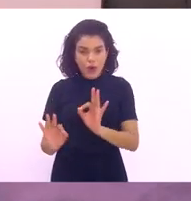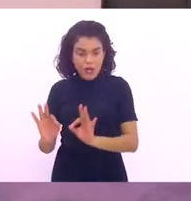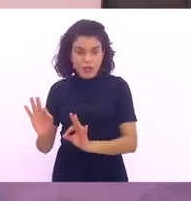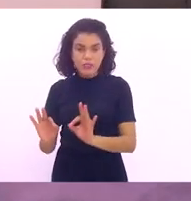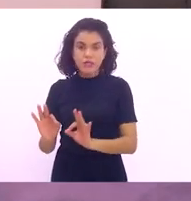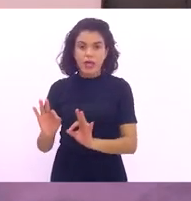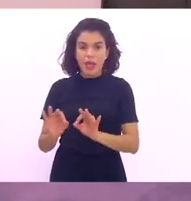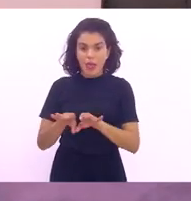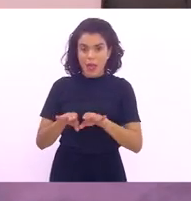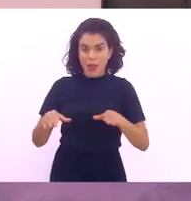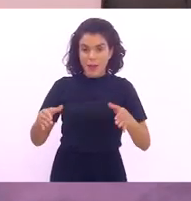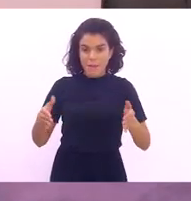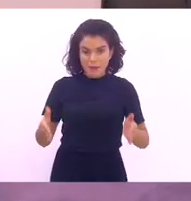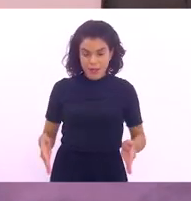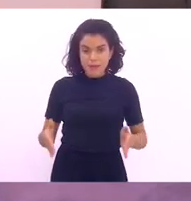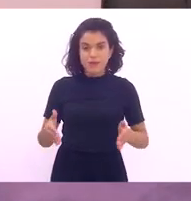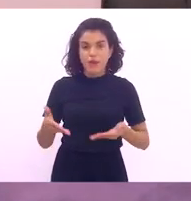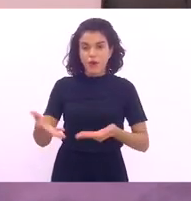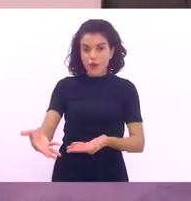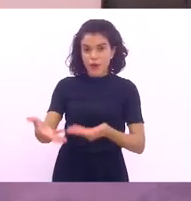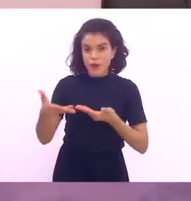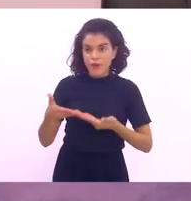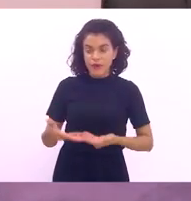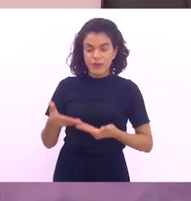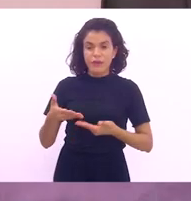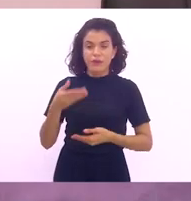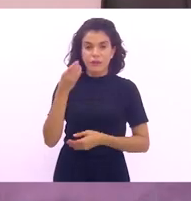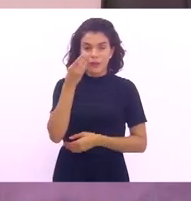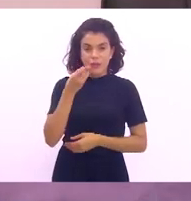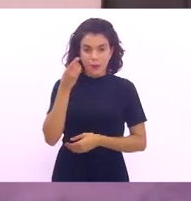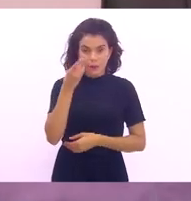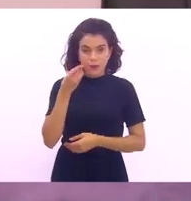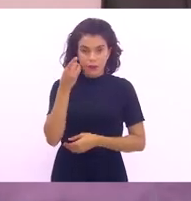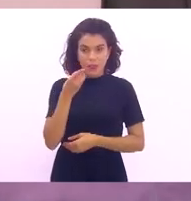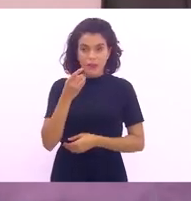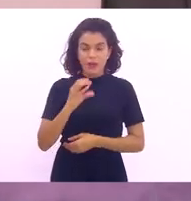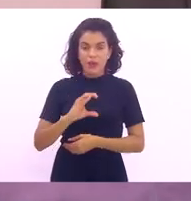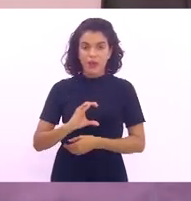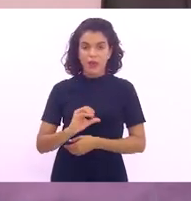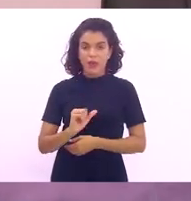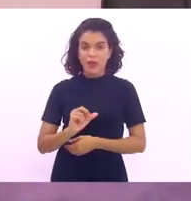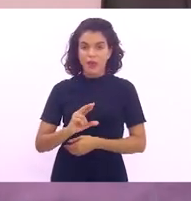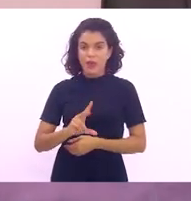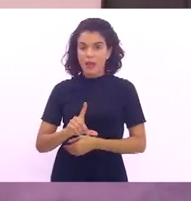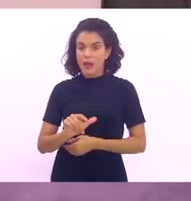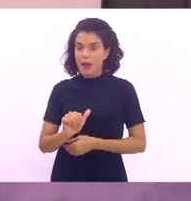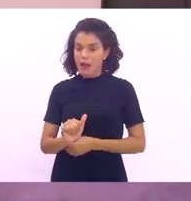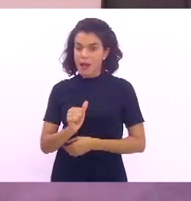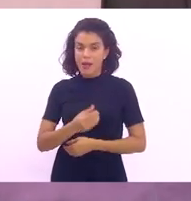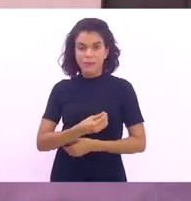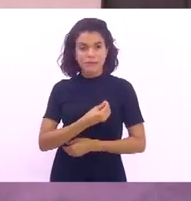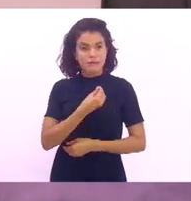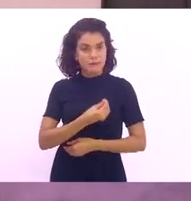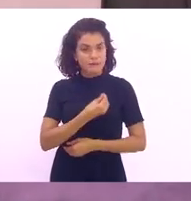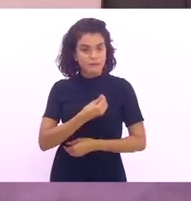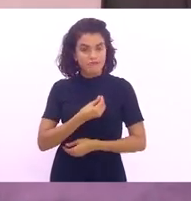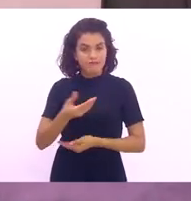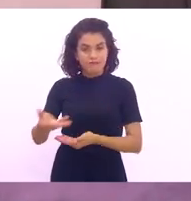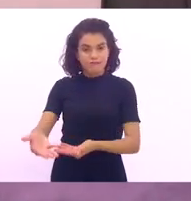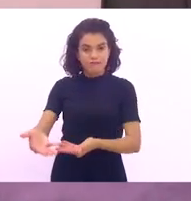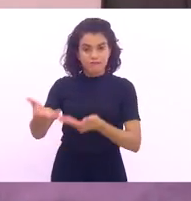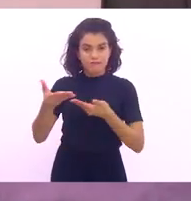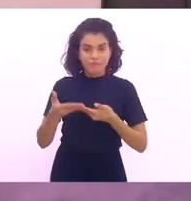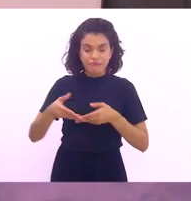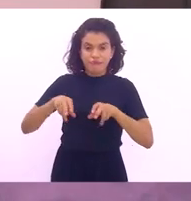a mesa convidada Carla para fazer parte desta